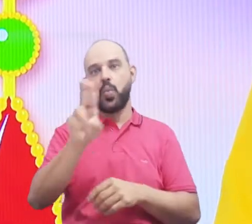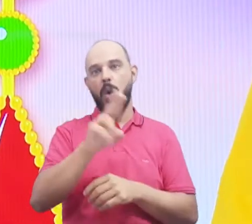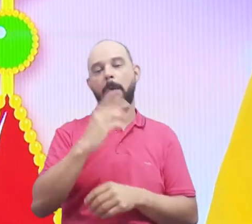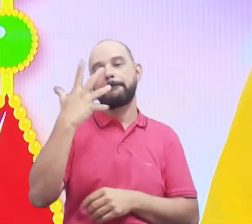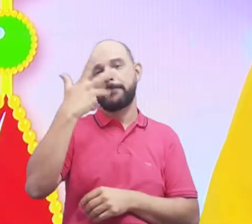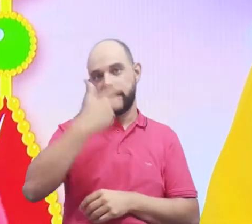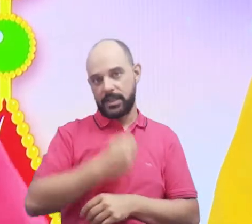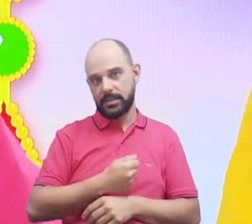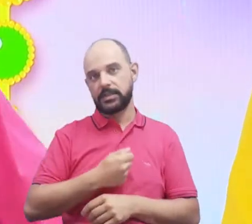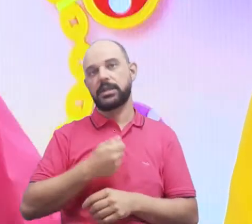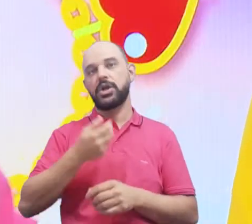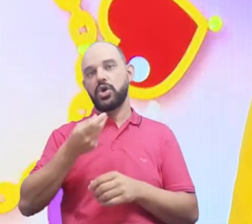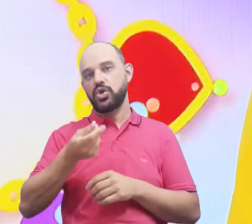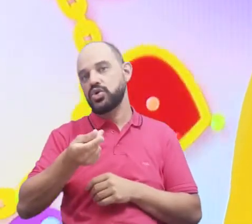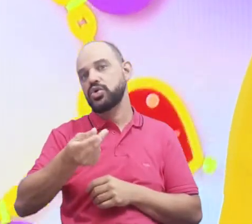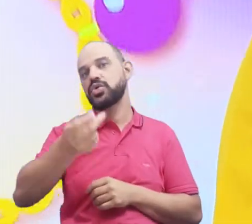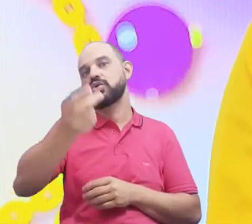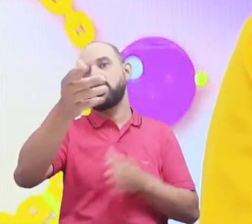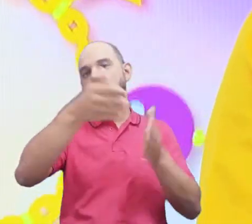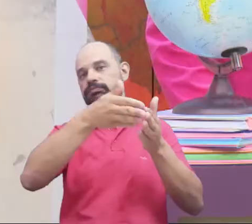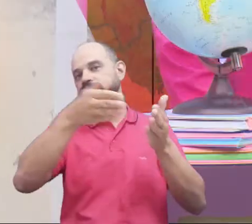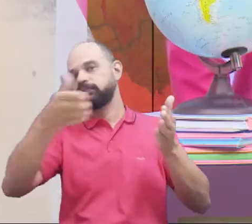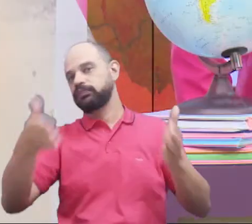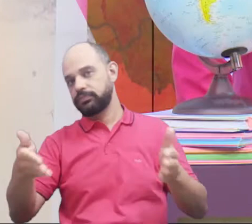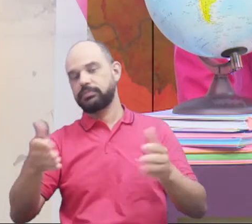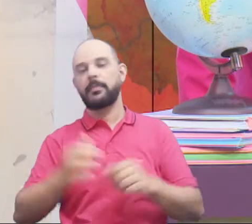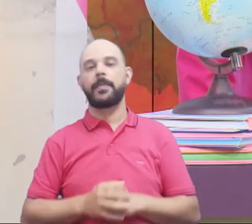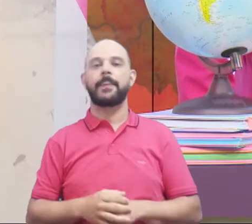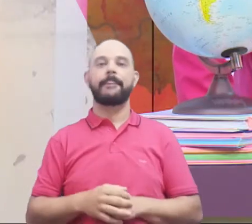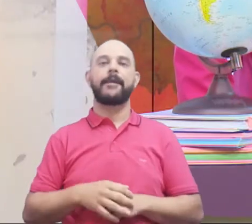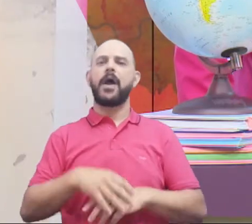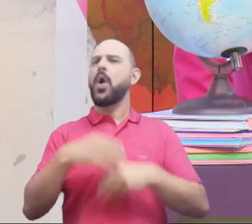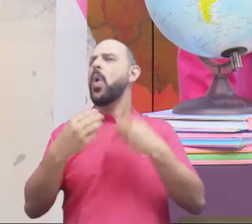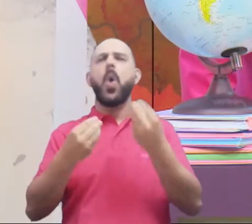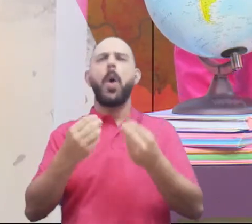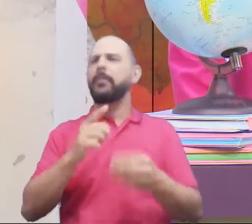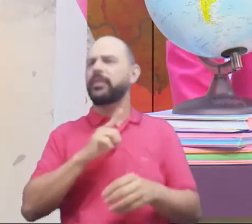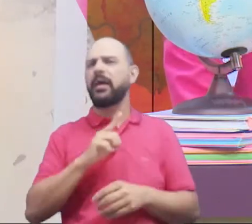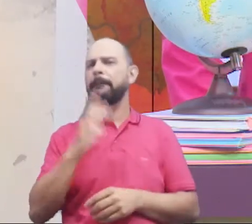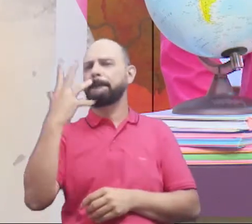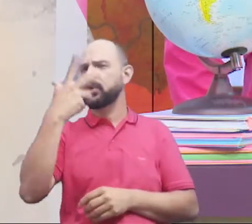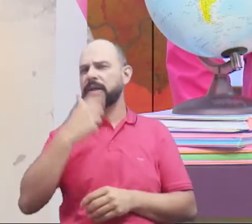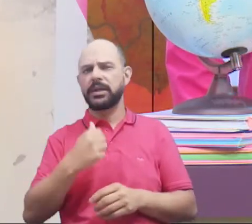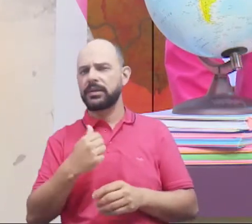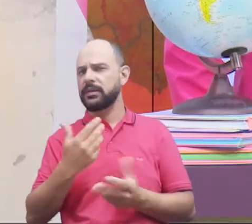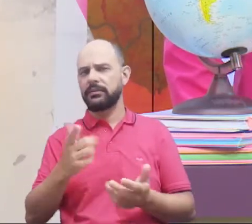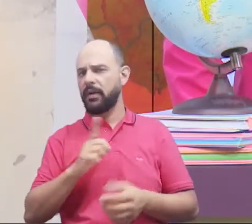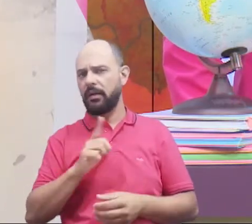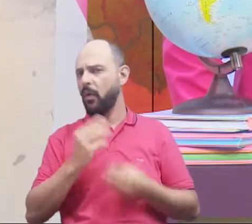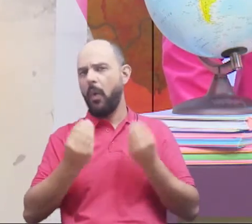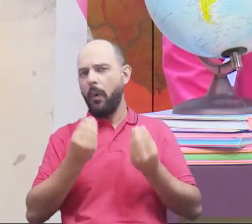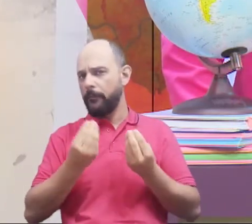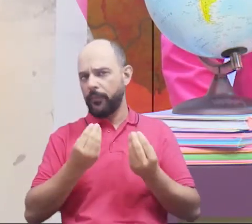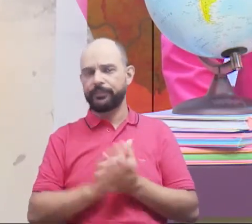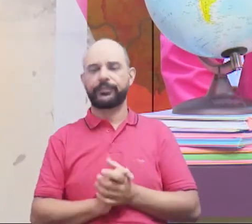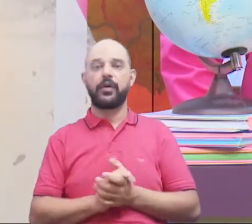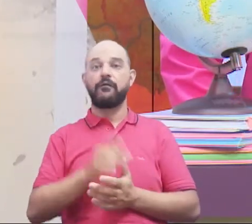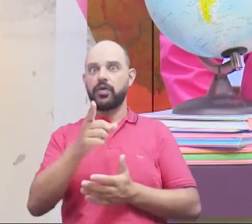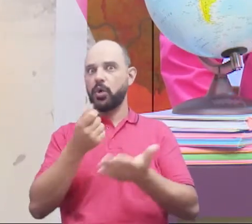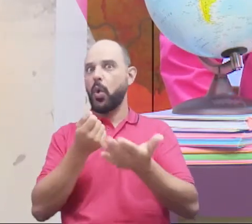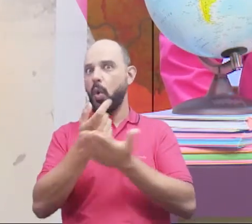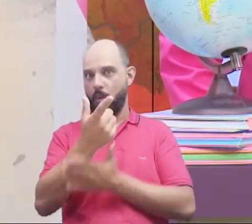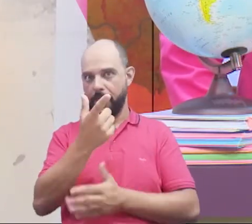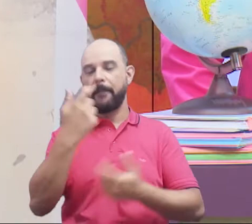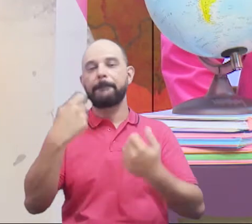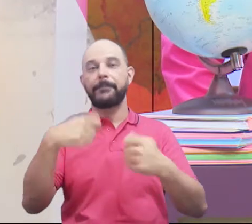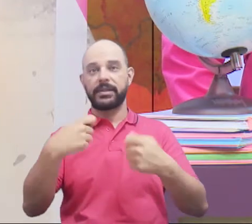conferindo beleza e a durabilidade à peça. E como ter uma peça bonita? Quando for comprar uma peça,